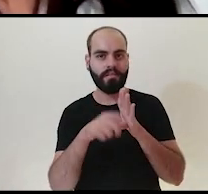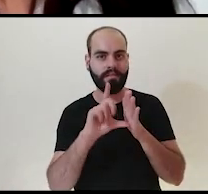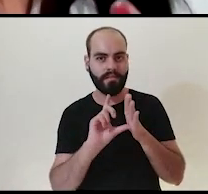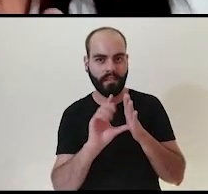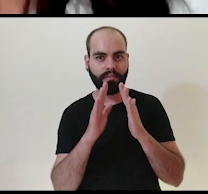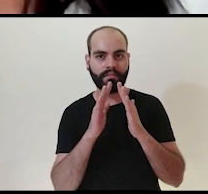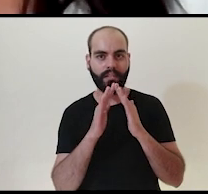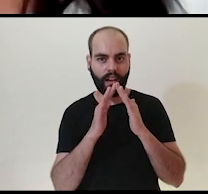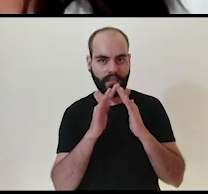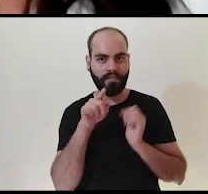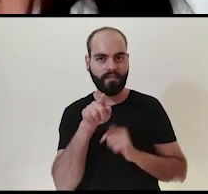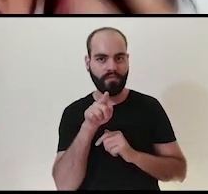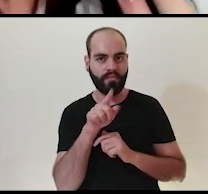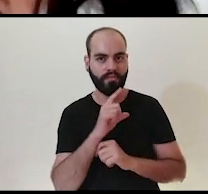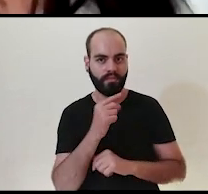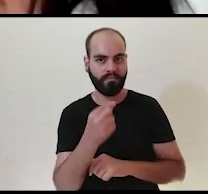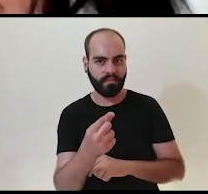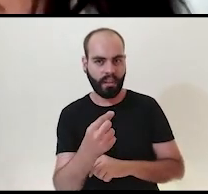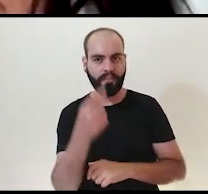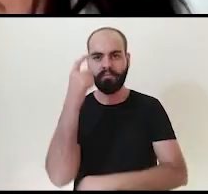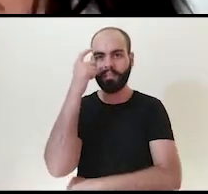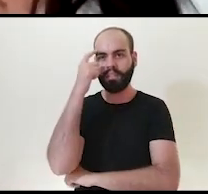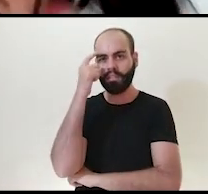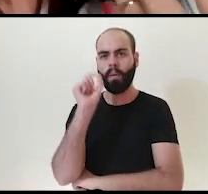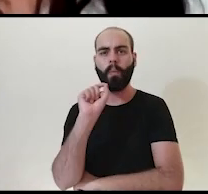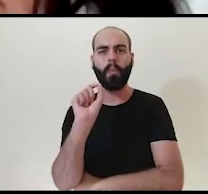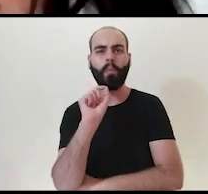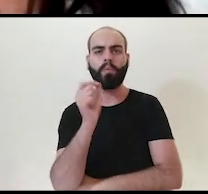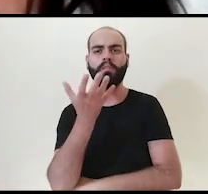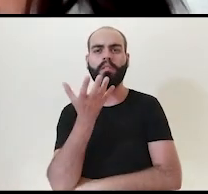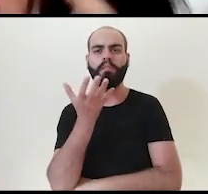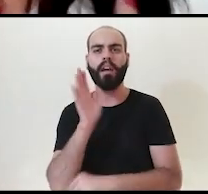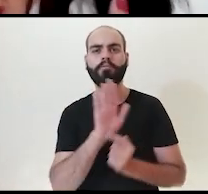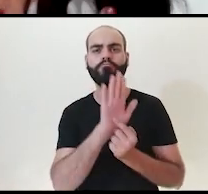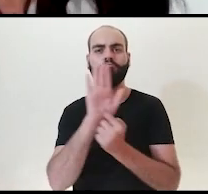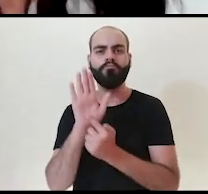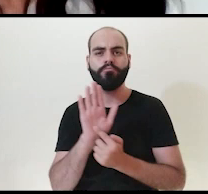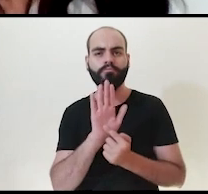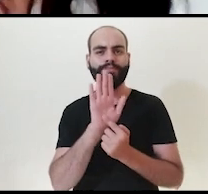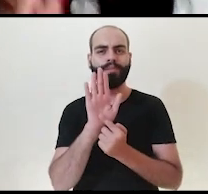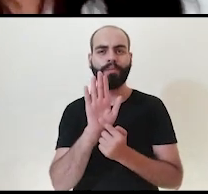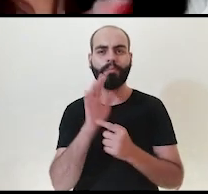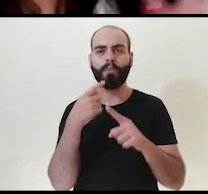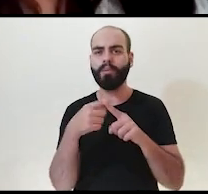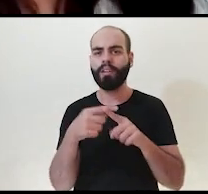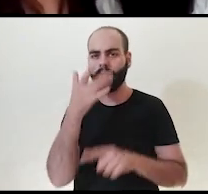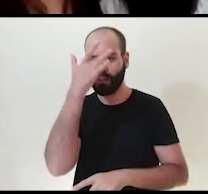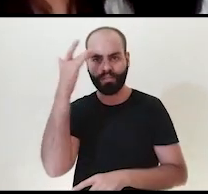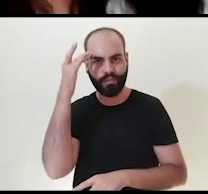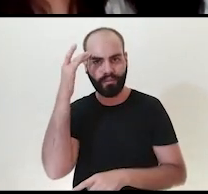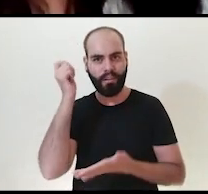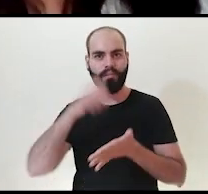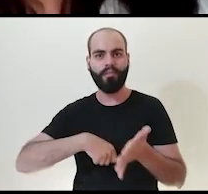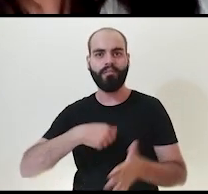já pode pensar o que que eu quero destacar, no que eu quero diferenciar, por que a pessoa vai contratar o meu roteiro e não o